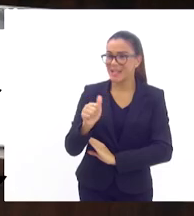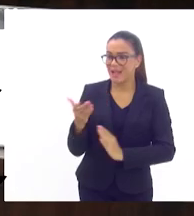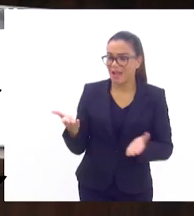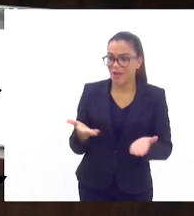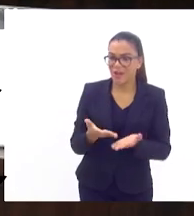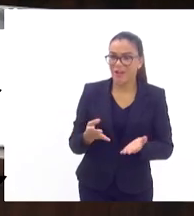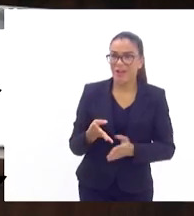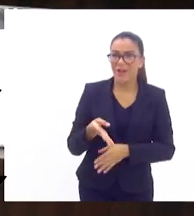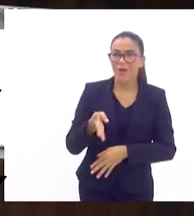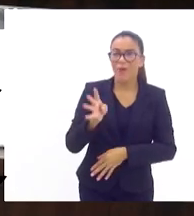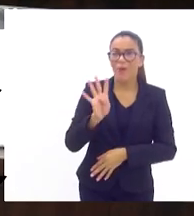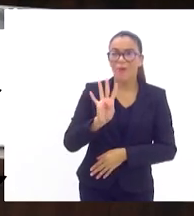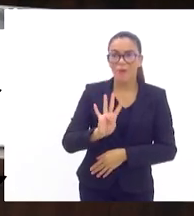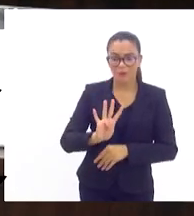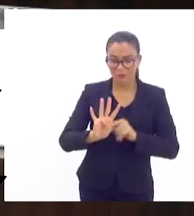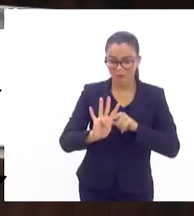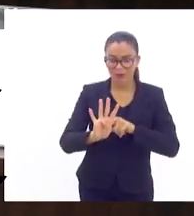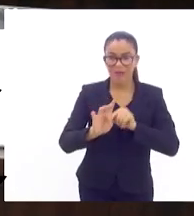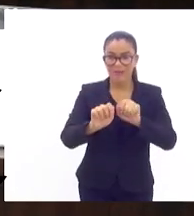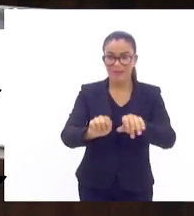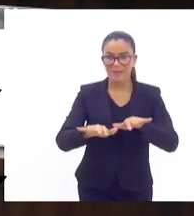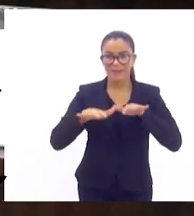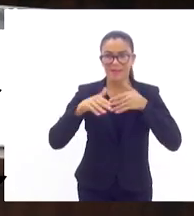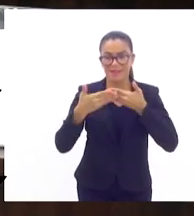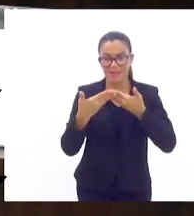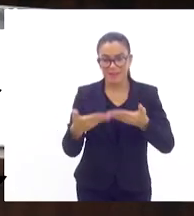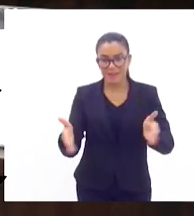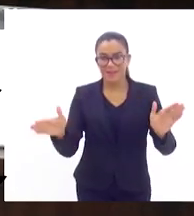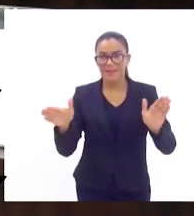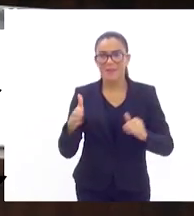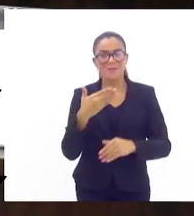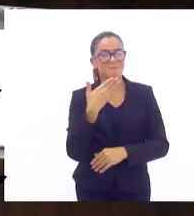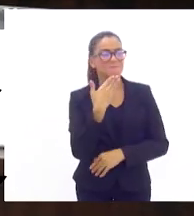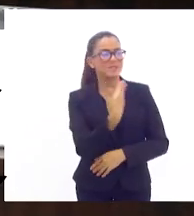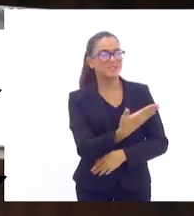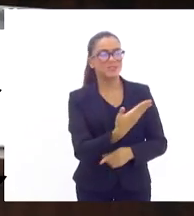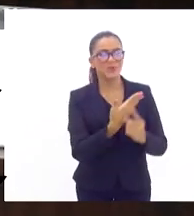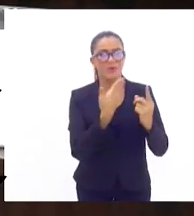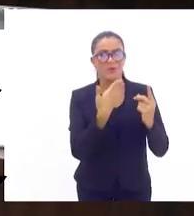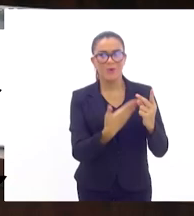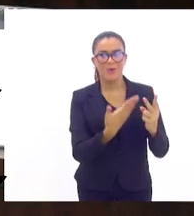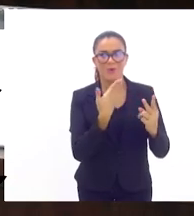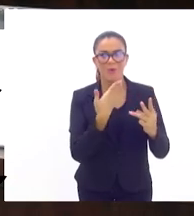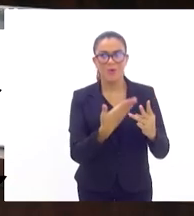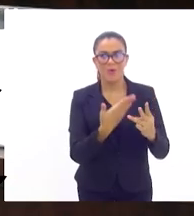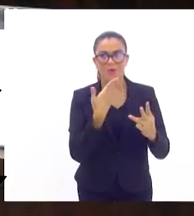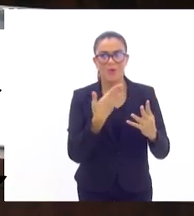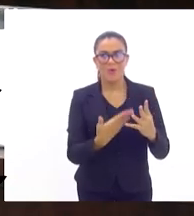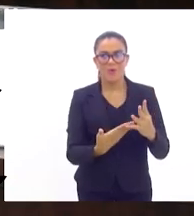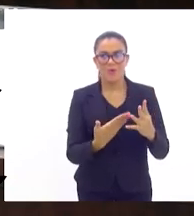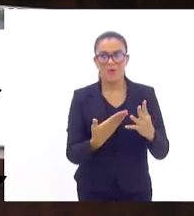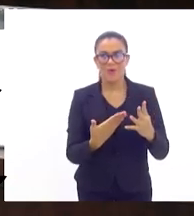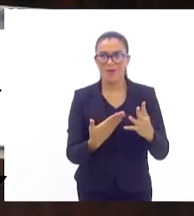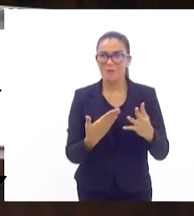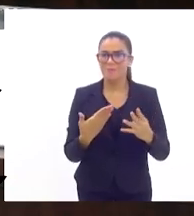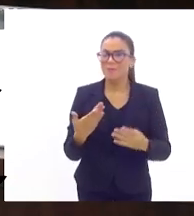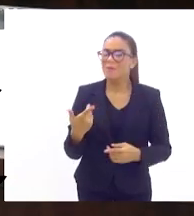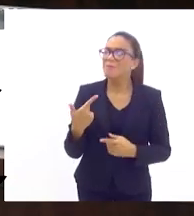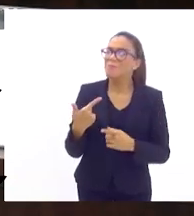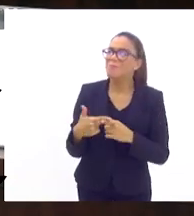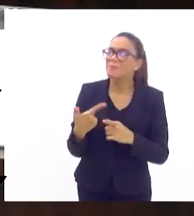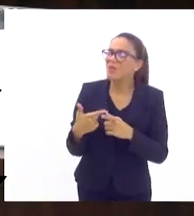quarta, hoje numa audiência pública, a gente pediu a ele que não contasse história, que trouxesse para ele. Por que, que